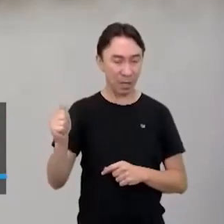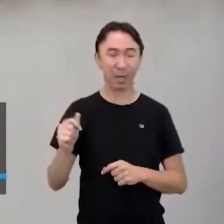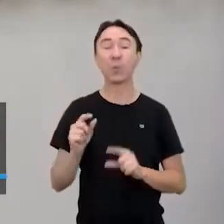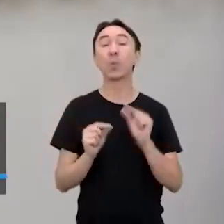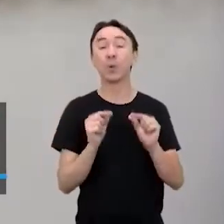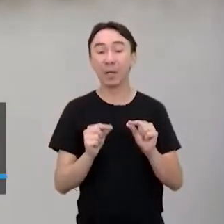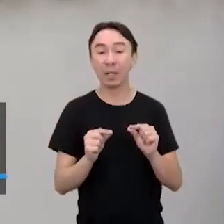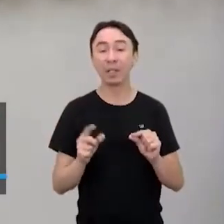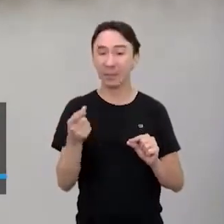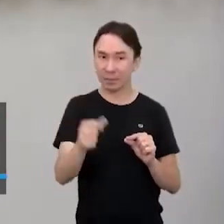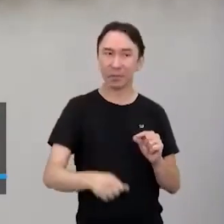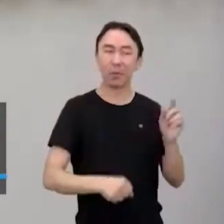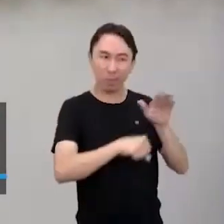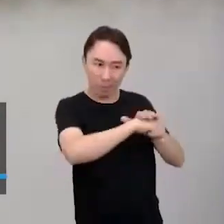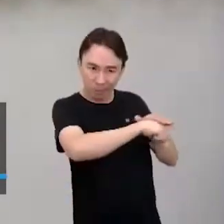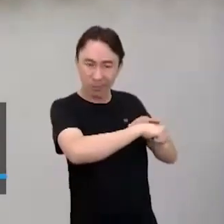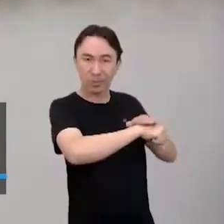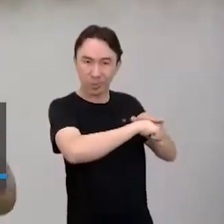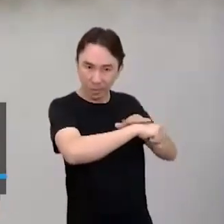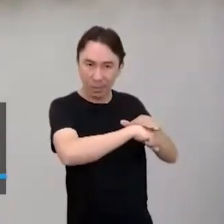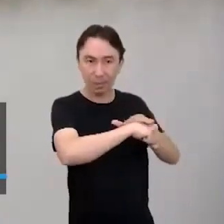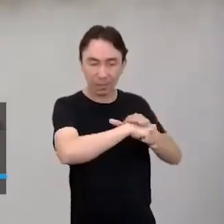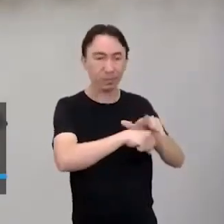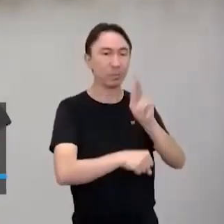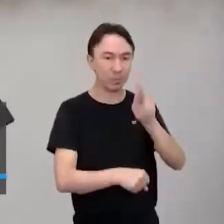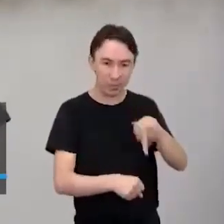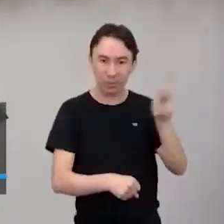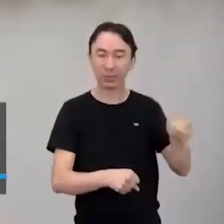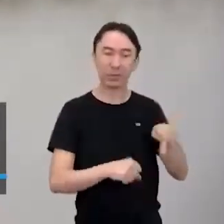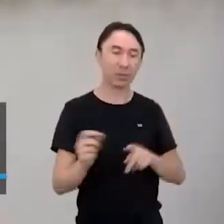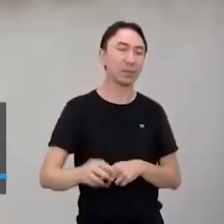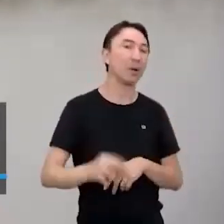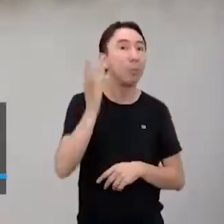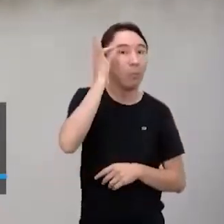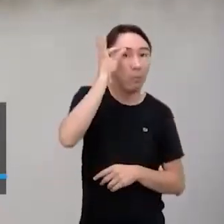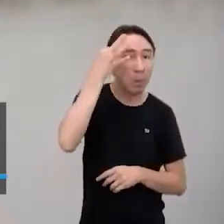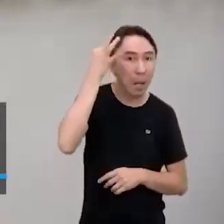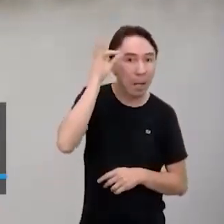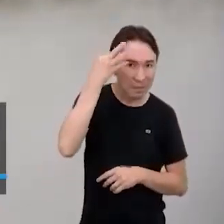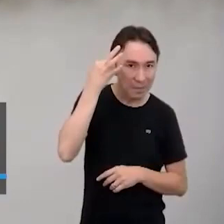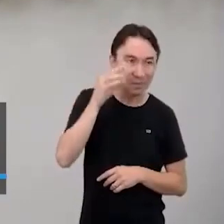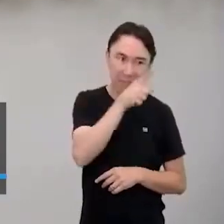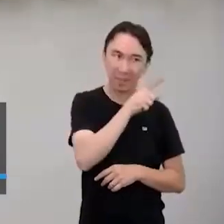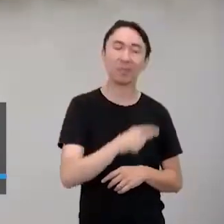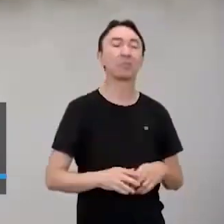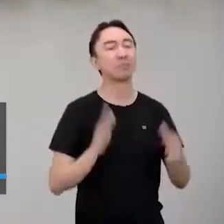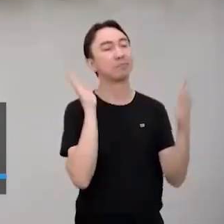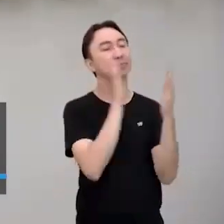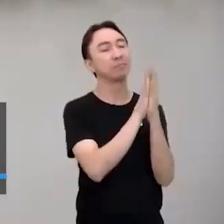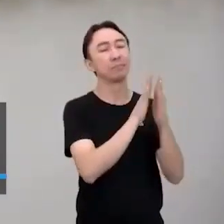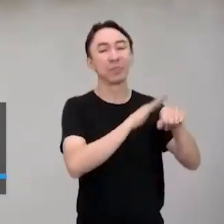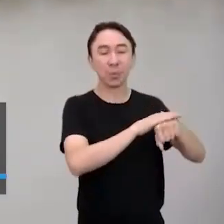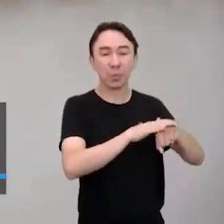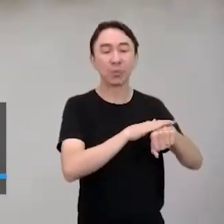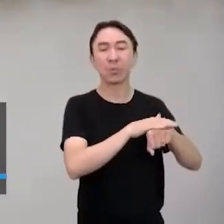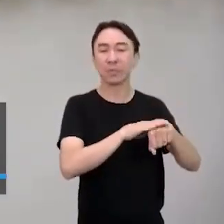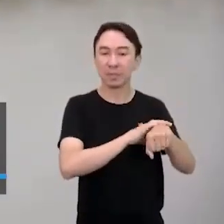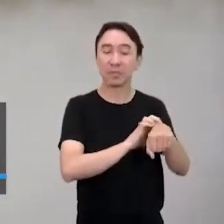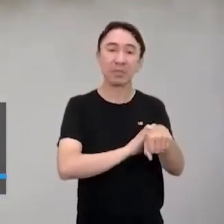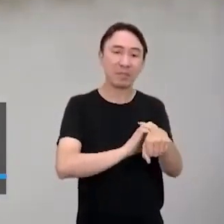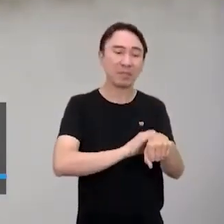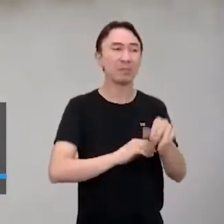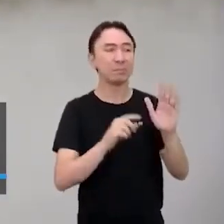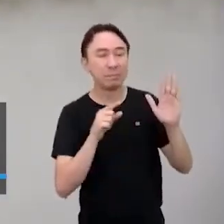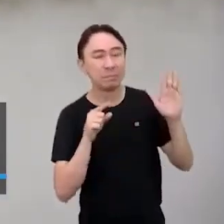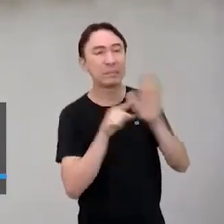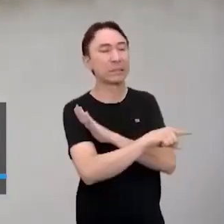foi conversando com a professora Juliana, que vocês conhecem, que está no Práticas Corporais, e a gente não chegou nesses pontos assim, eu não cheguei a perguntar